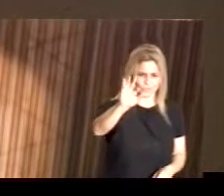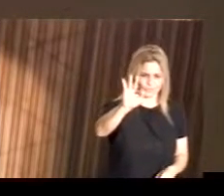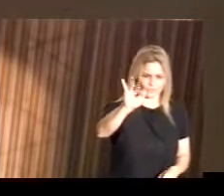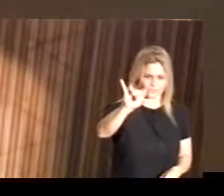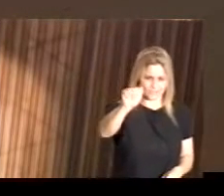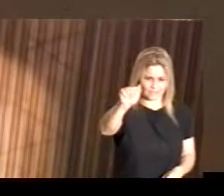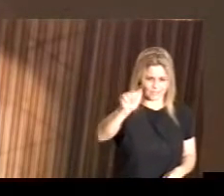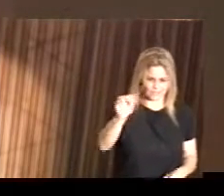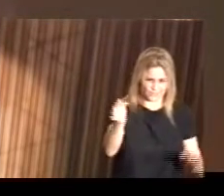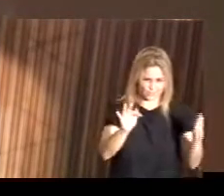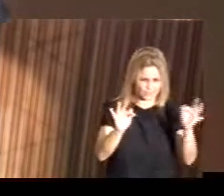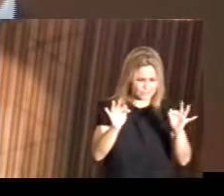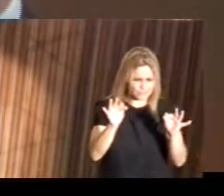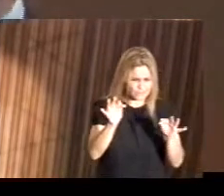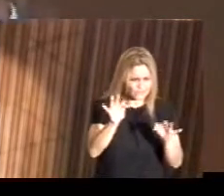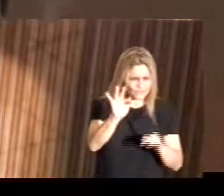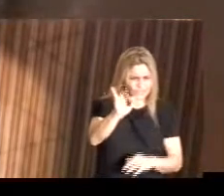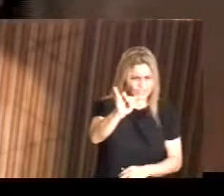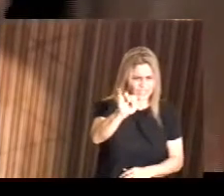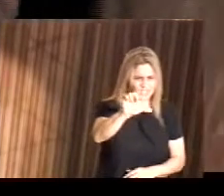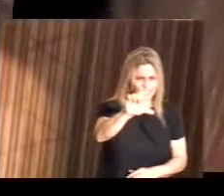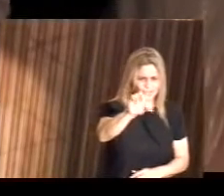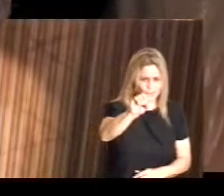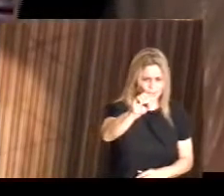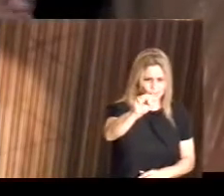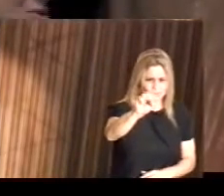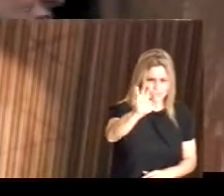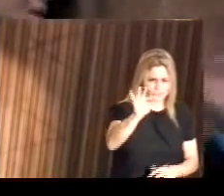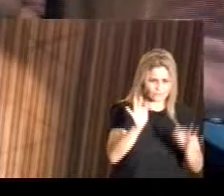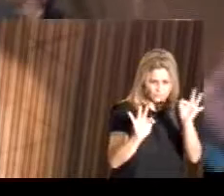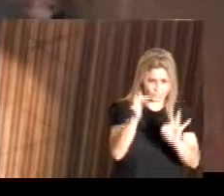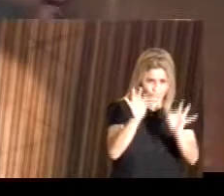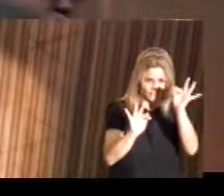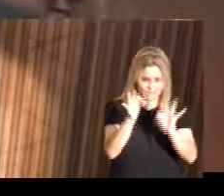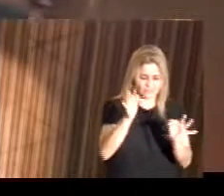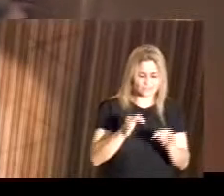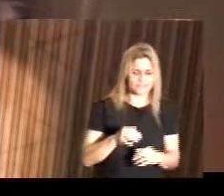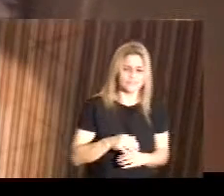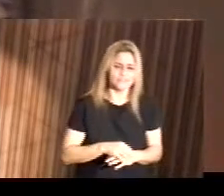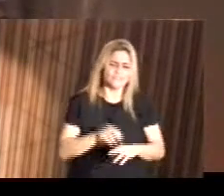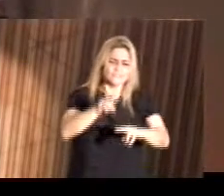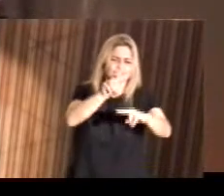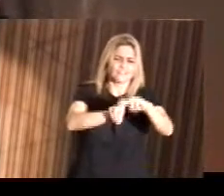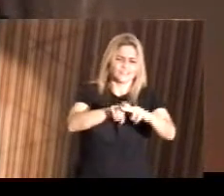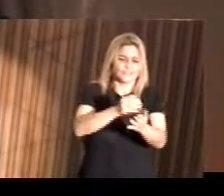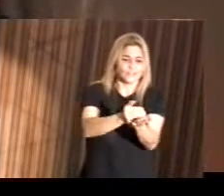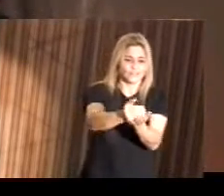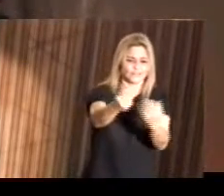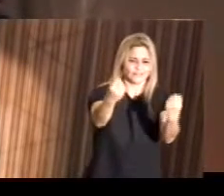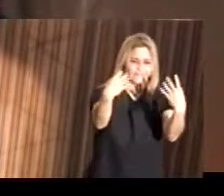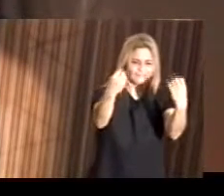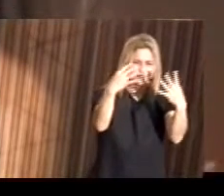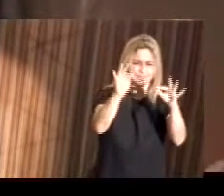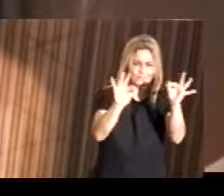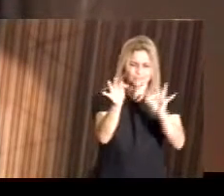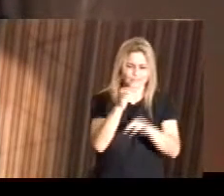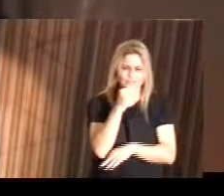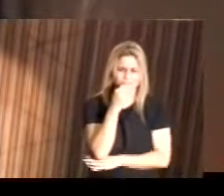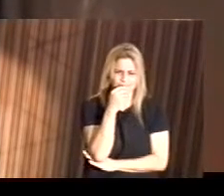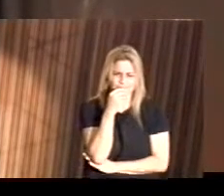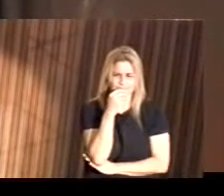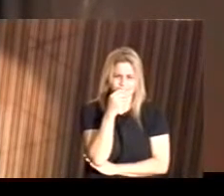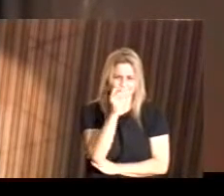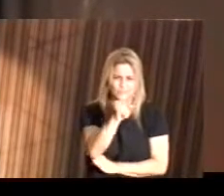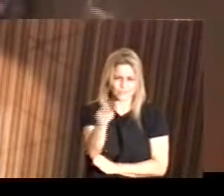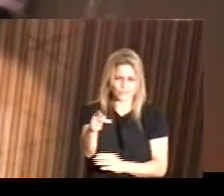assim: ô coisa chata esse negócio de filosofia. Eu vim aqui para estudar Bíblia. Né? E daqui a pouco vem um